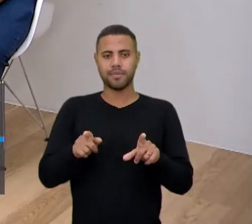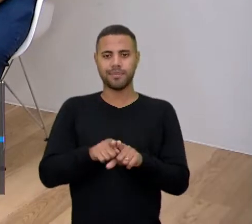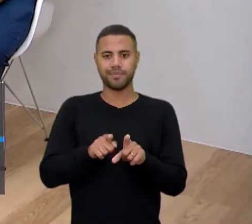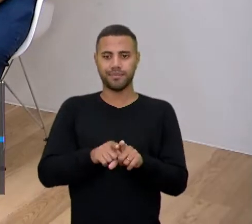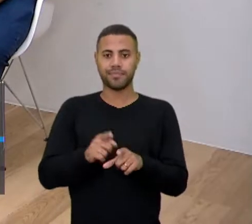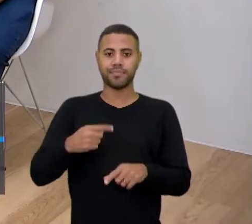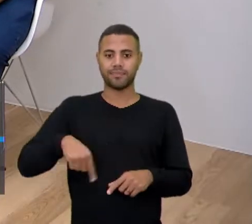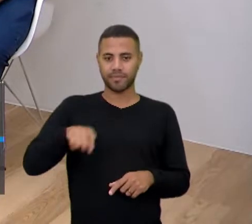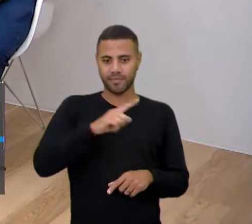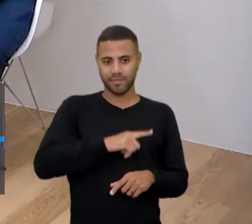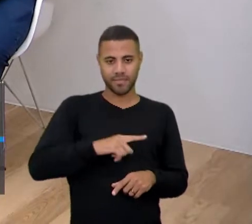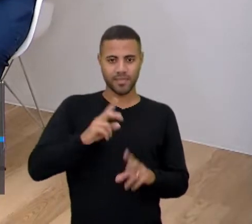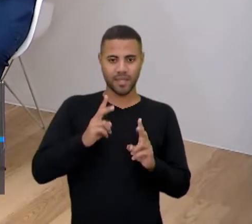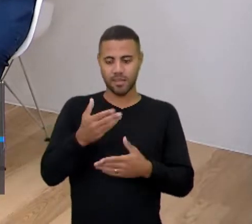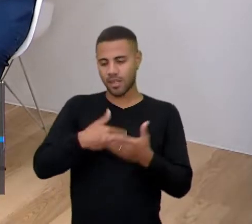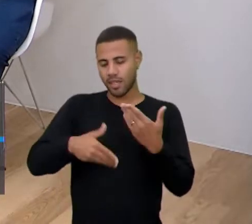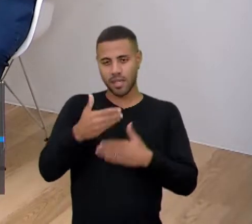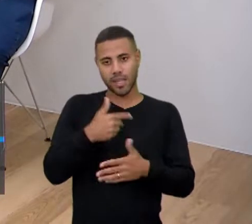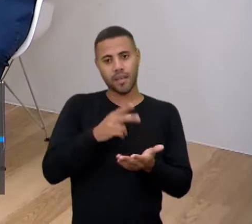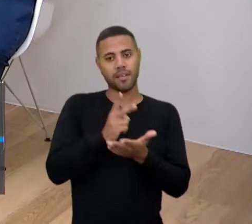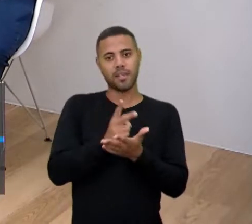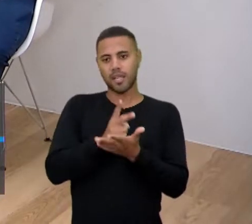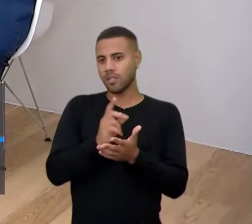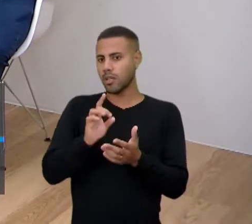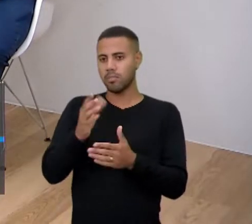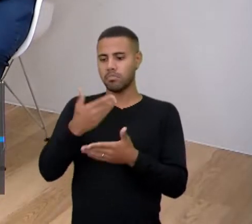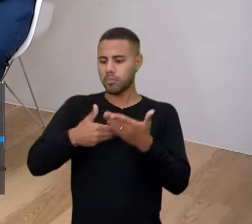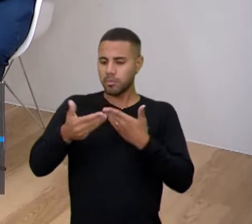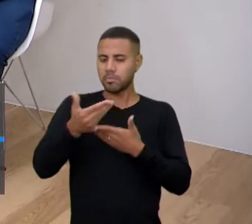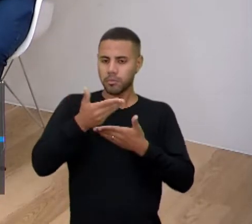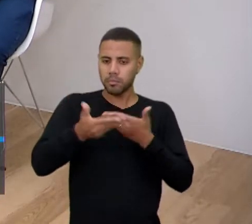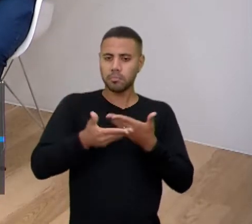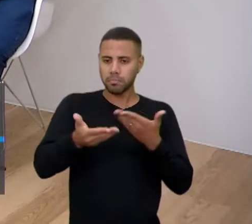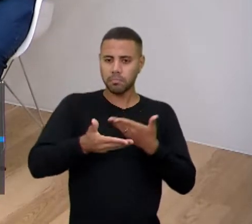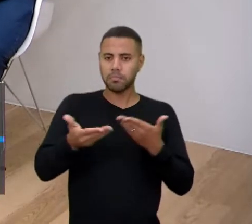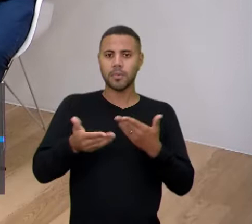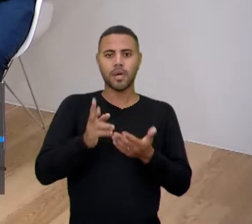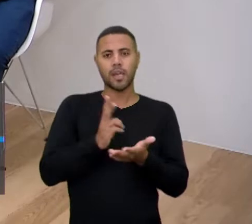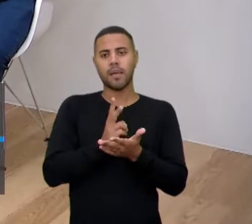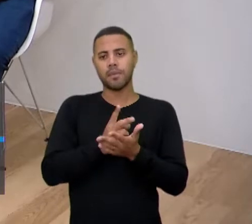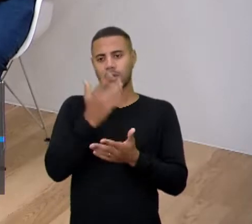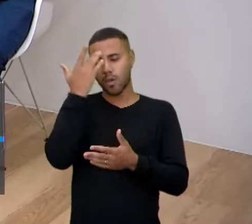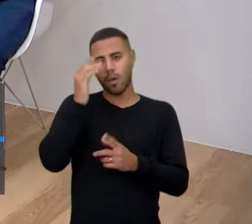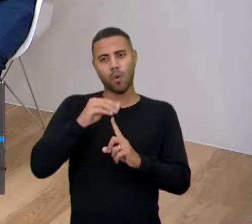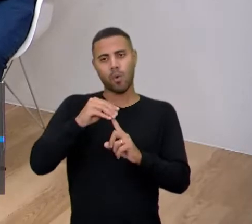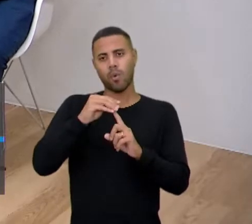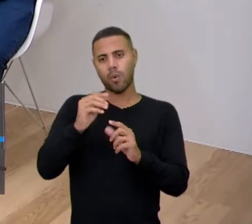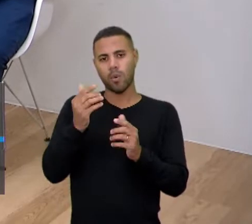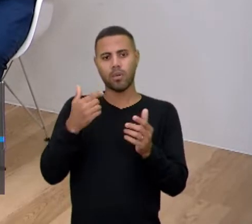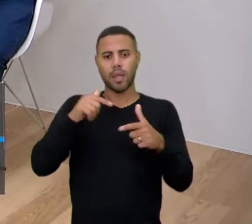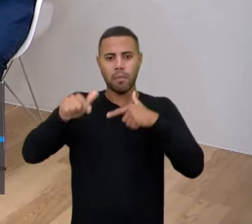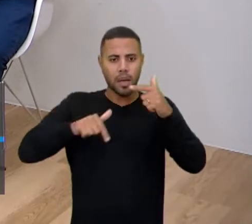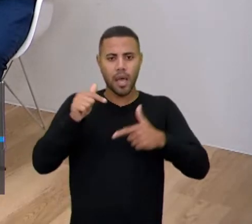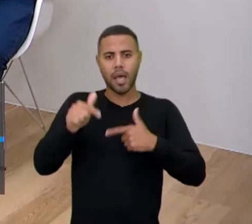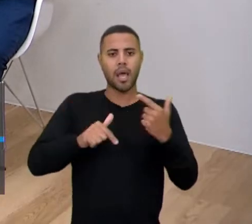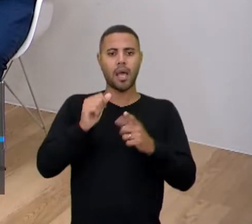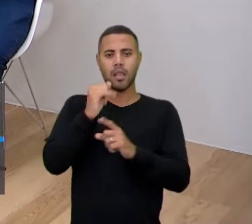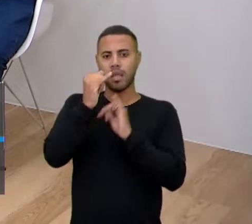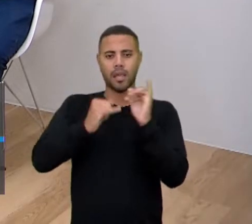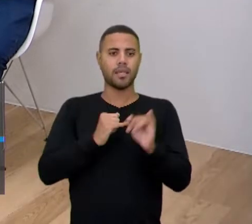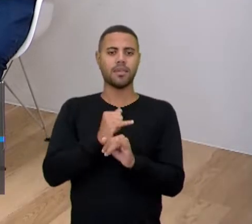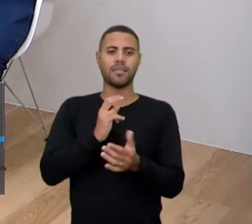gente que só se relaciona por esse meio agora, Exatamente, né? acaba sendo a vida única de algumas pessoas, né? Ainda mais que foi